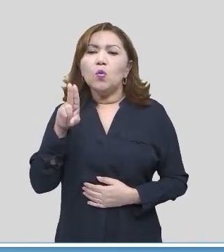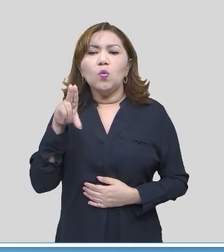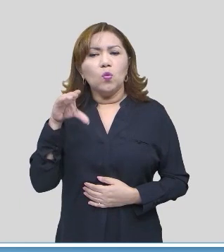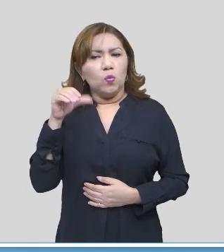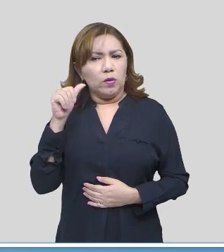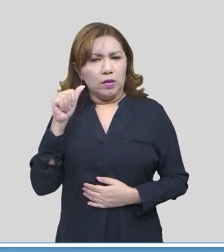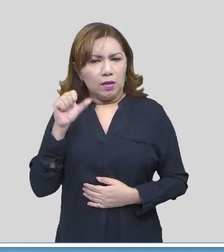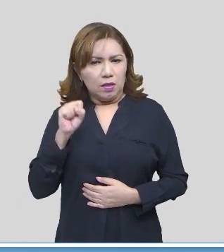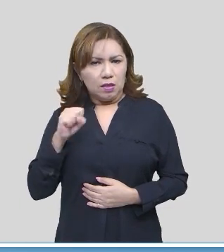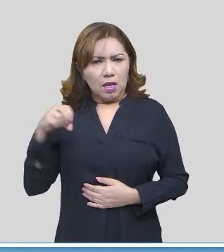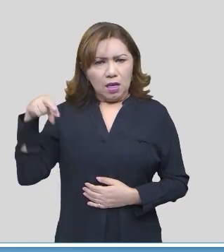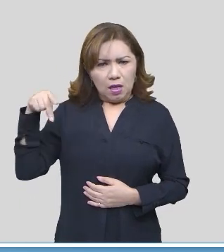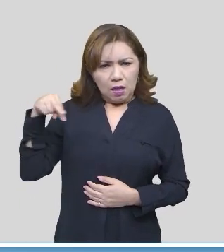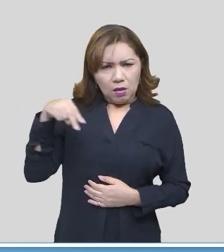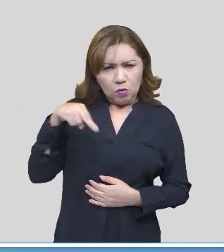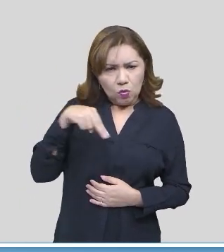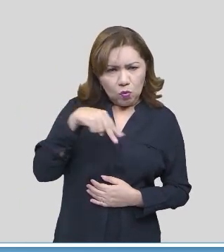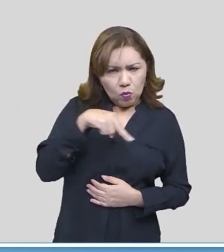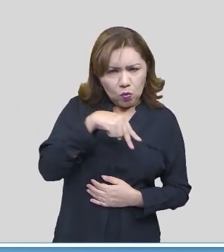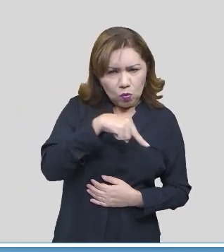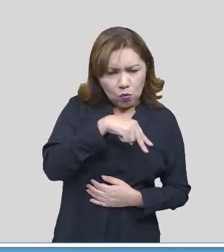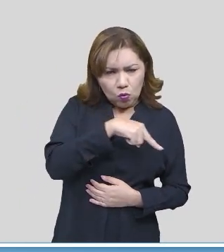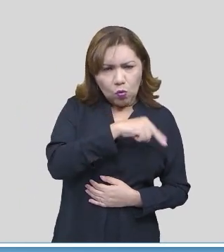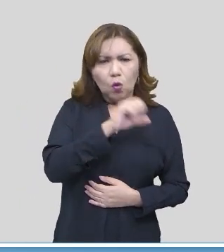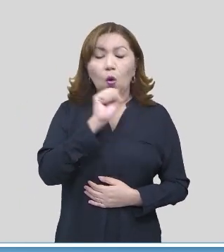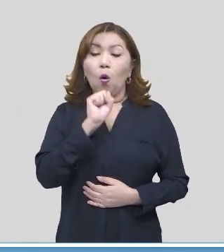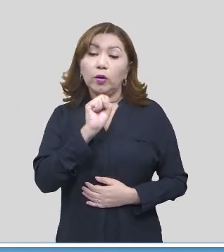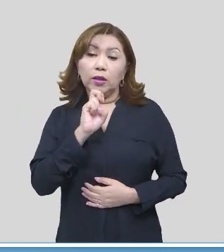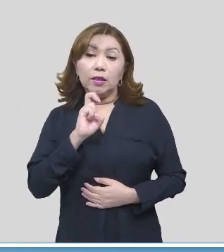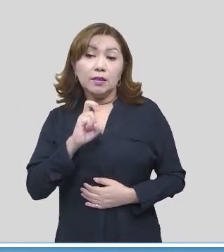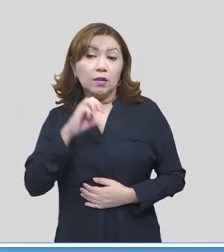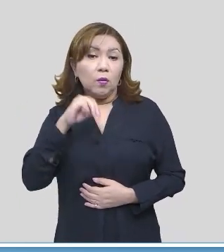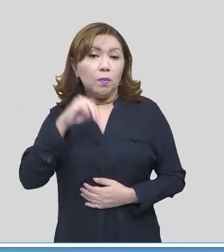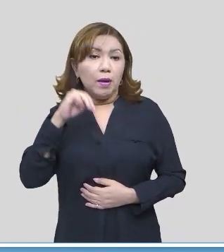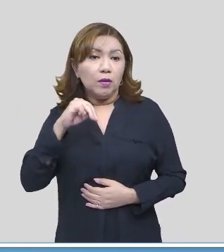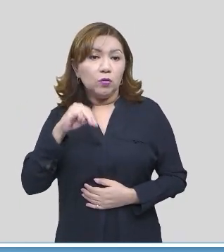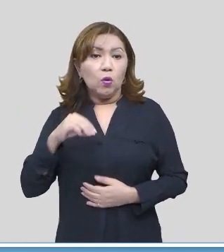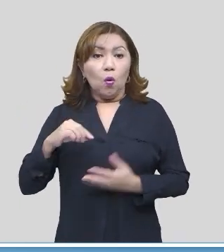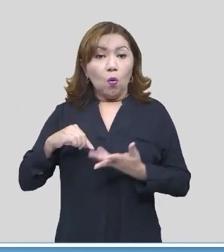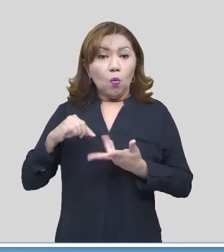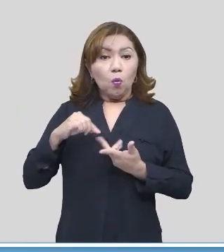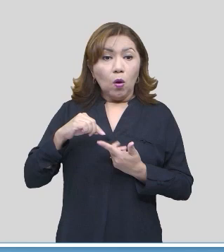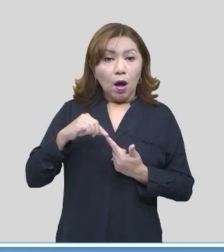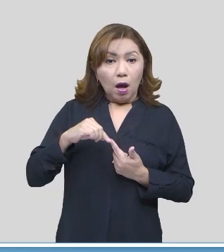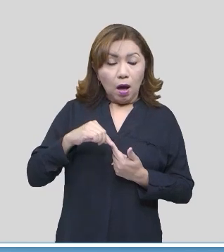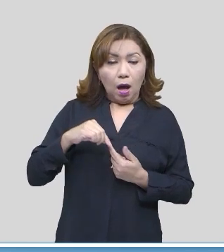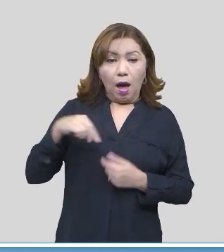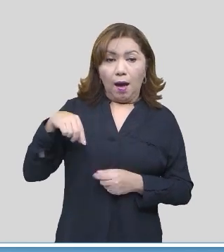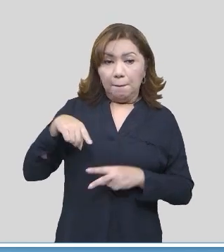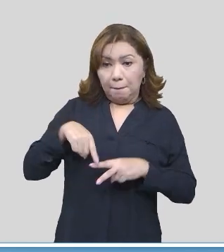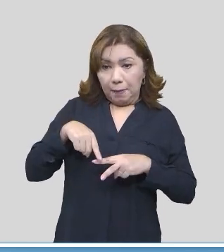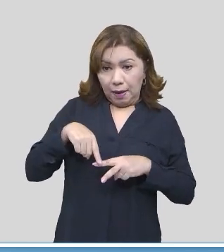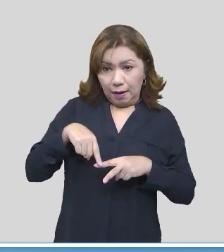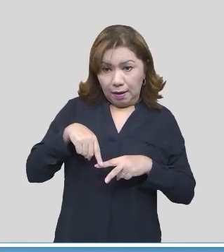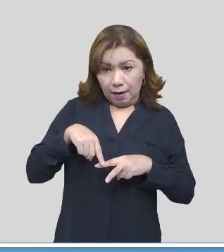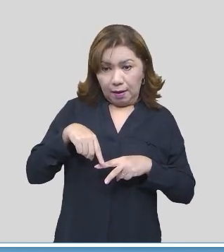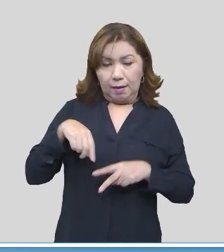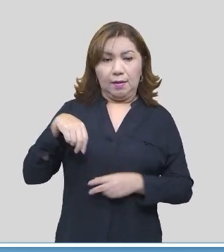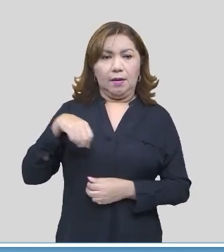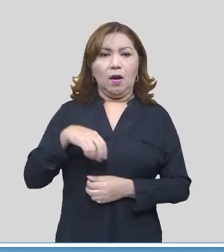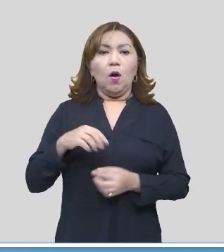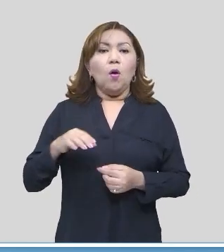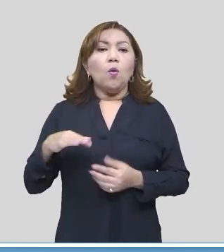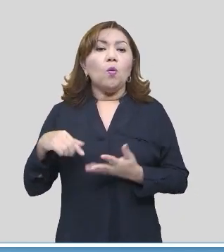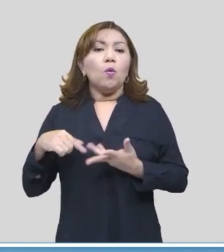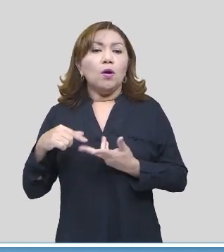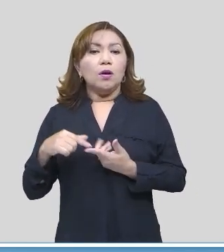metros a pé. Quantos metros Lucas caminha a pé para